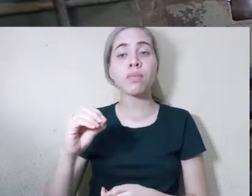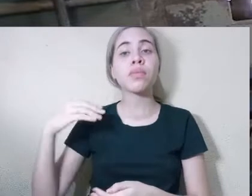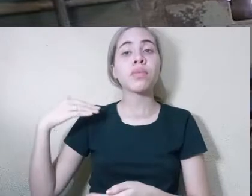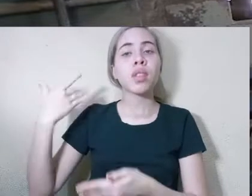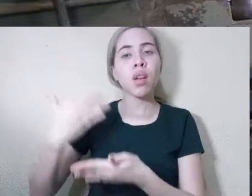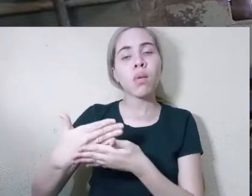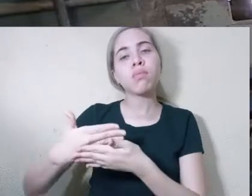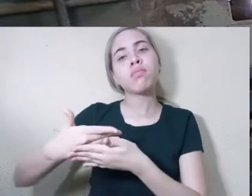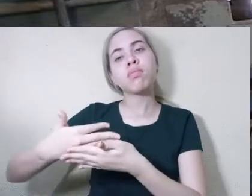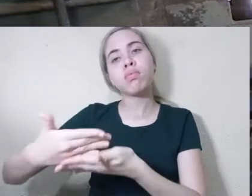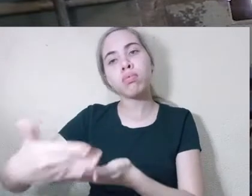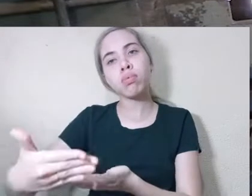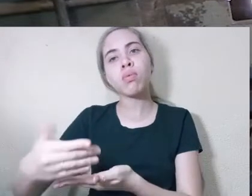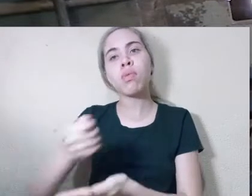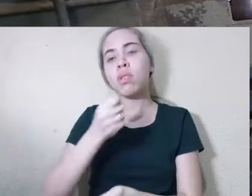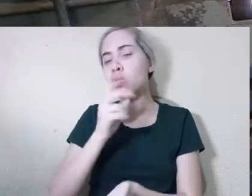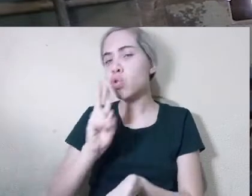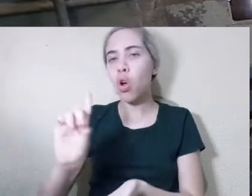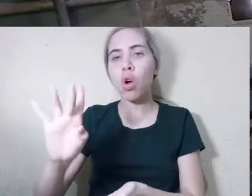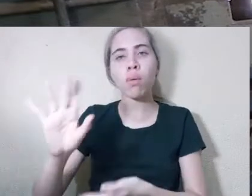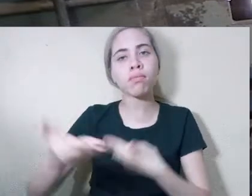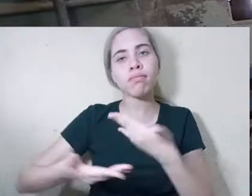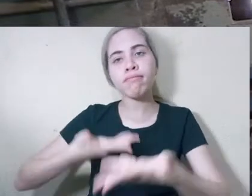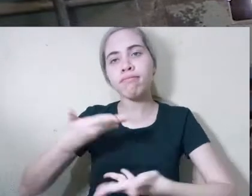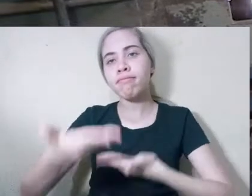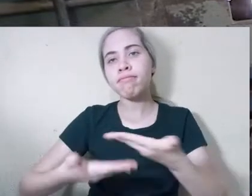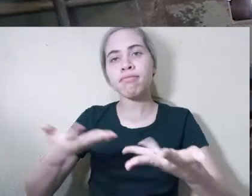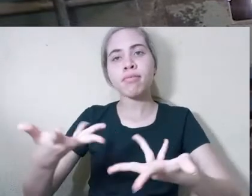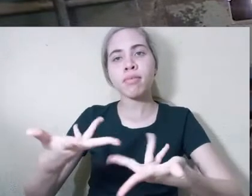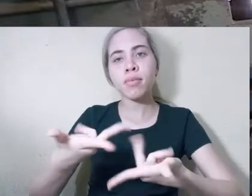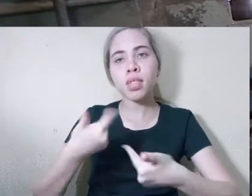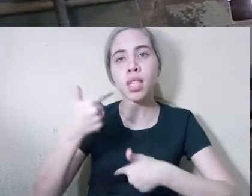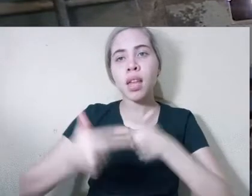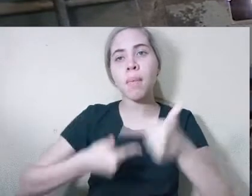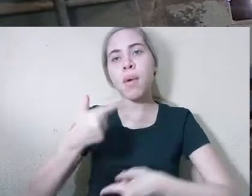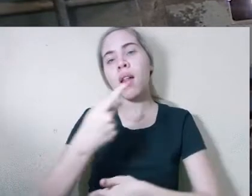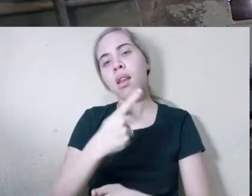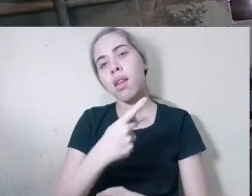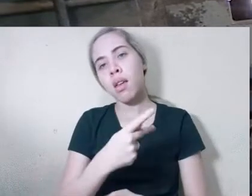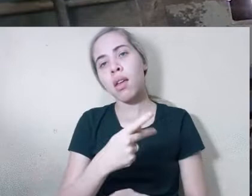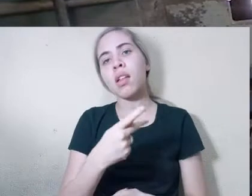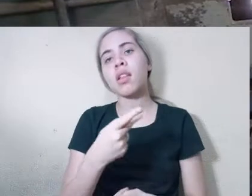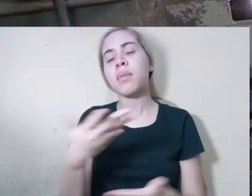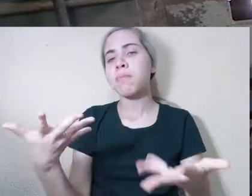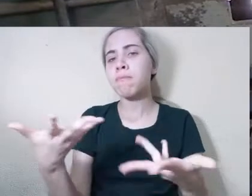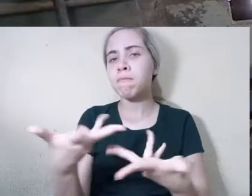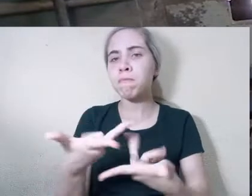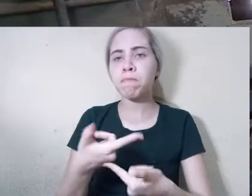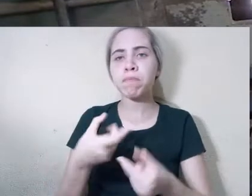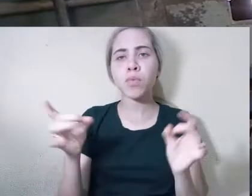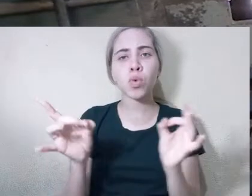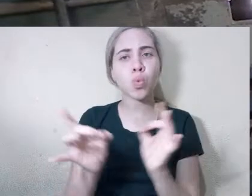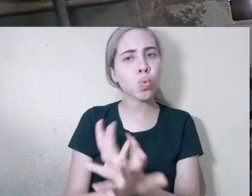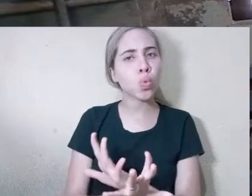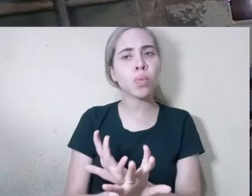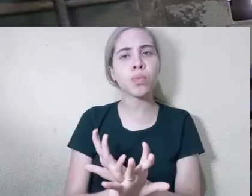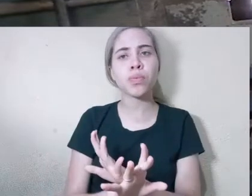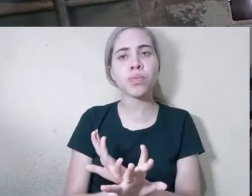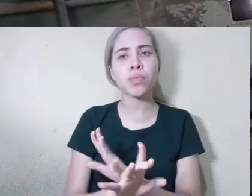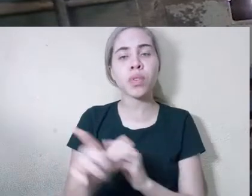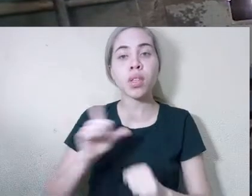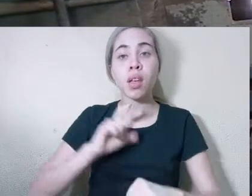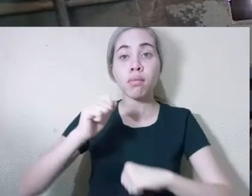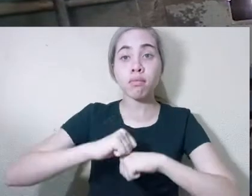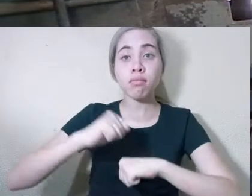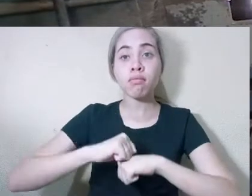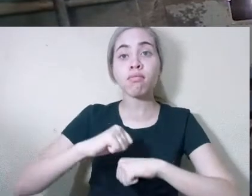pra cá, então, você só vem aprimorando o teu trabalho. Né? Vocês vão ver depois o trabalho dele, muito bonito, muito bem acabado também. O Thiago,